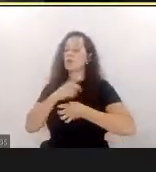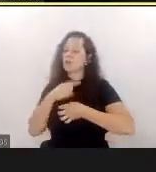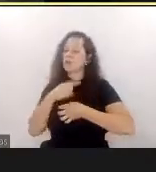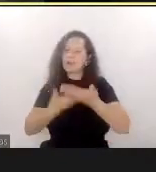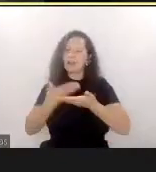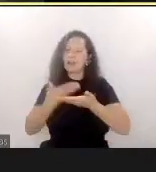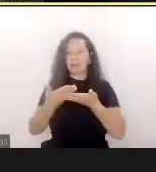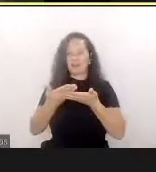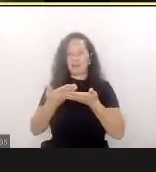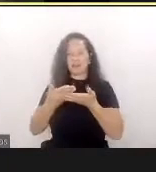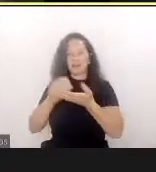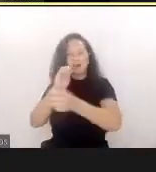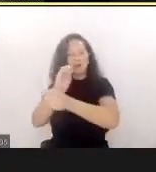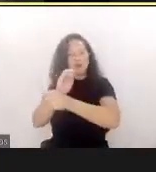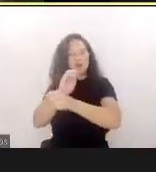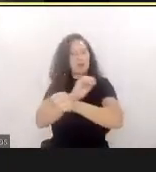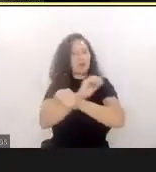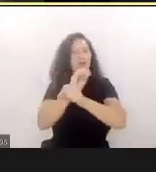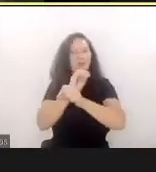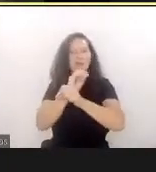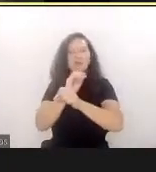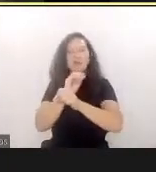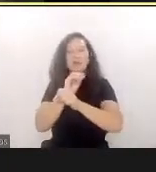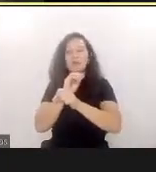nossos recursos naturais. A Amazônia,